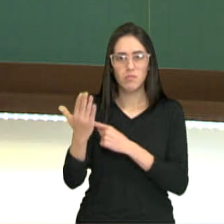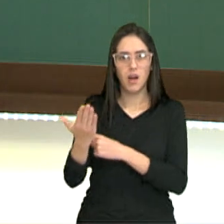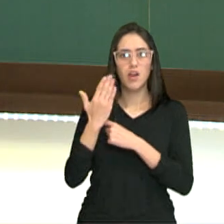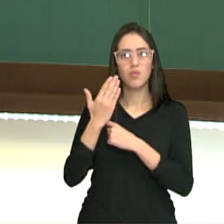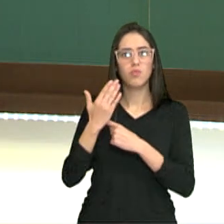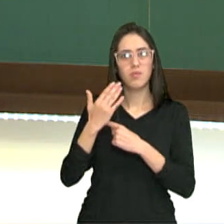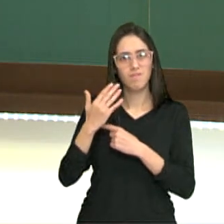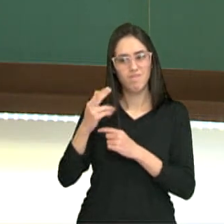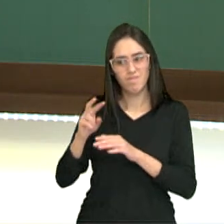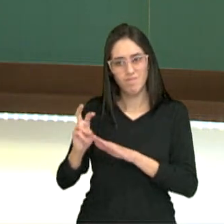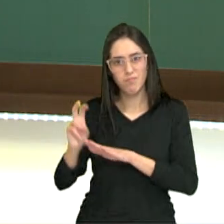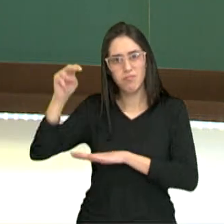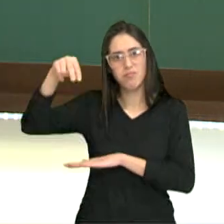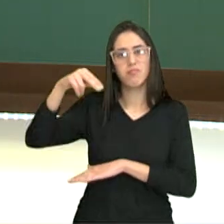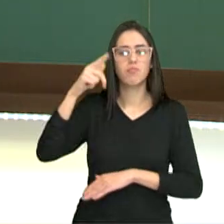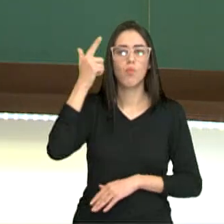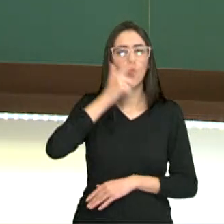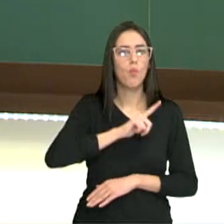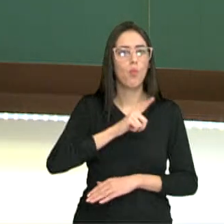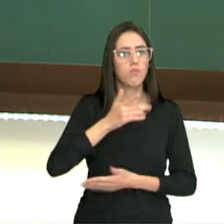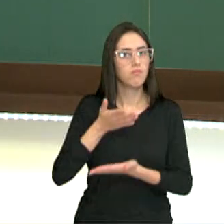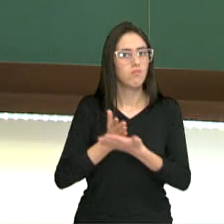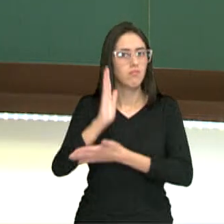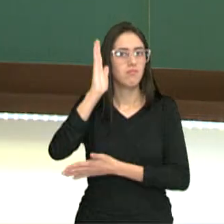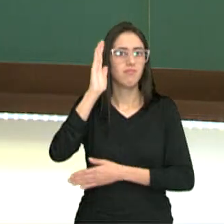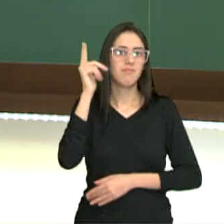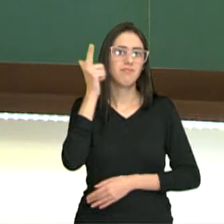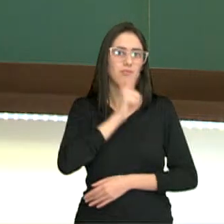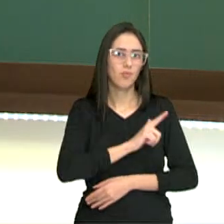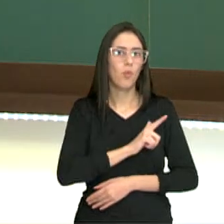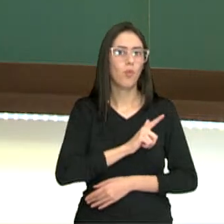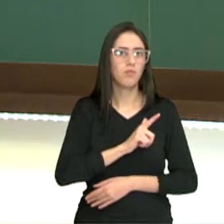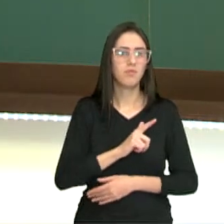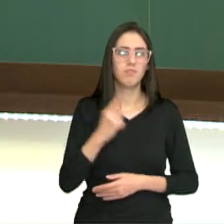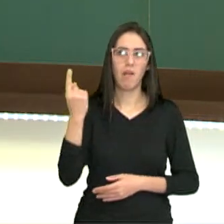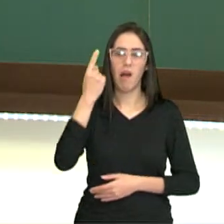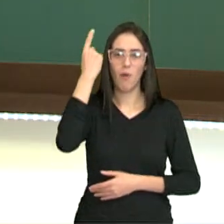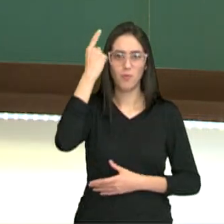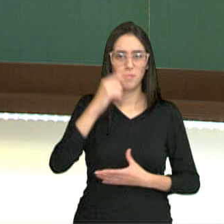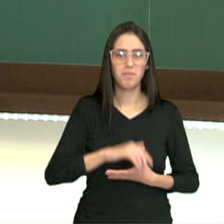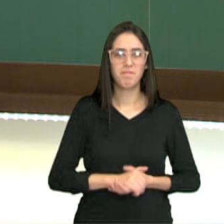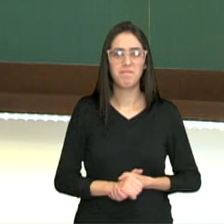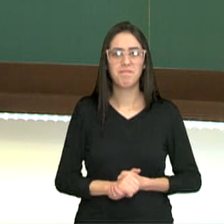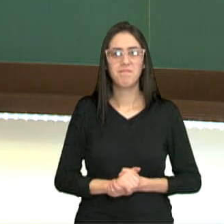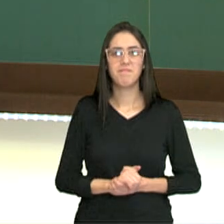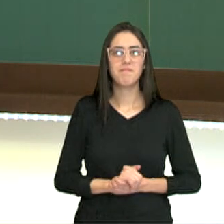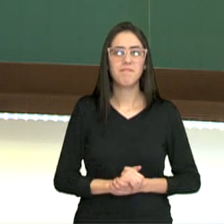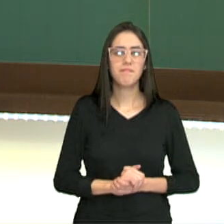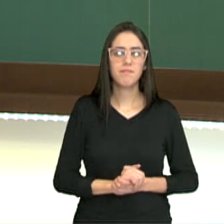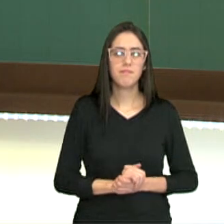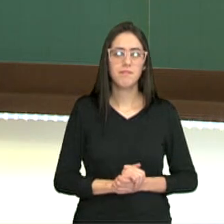é para ganhar altura e superar um obstáculo que está ainda mais alto.